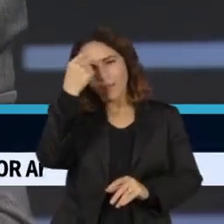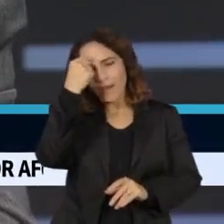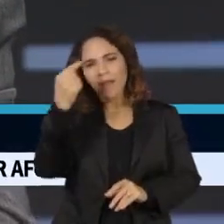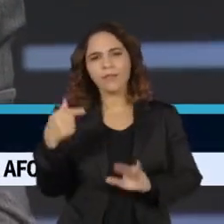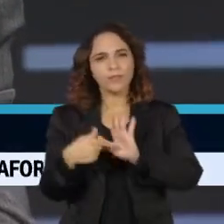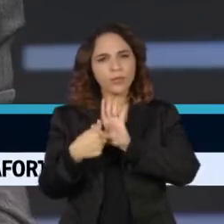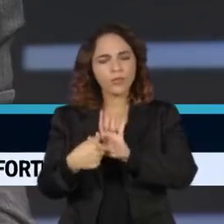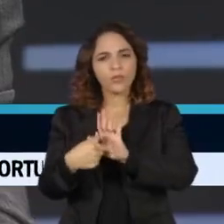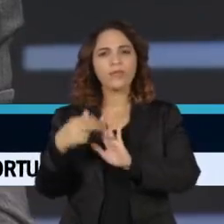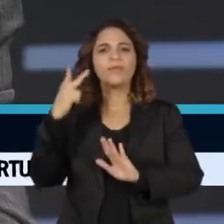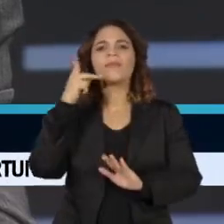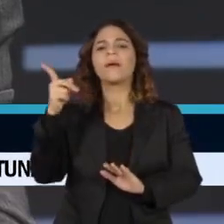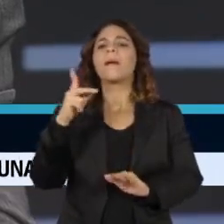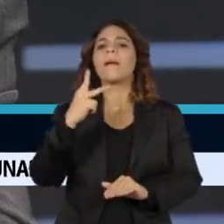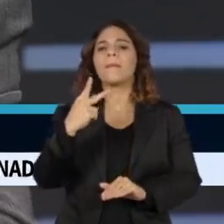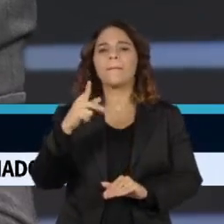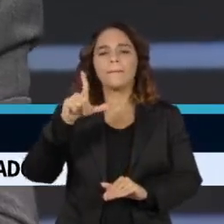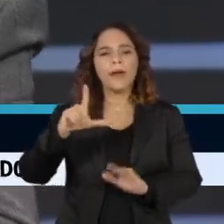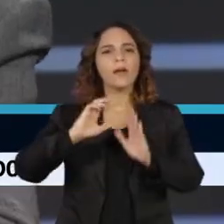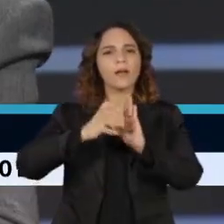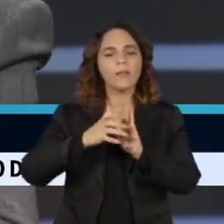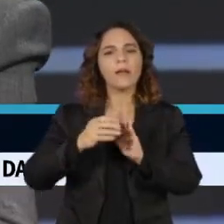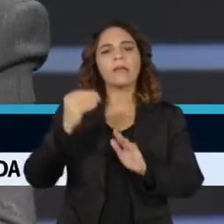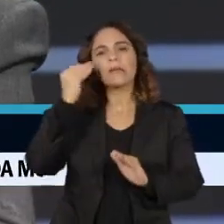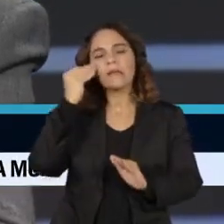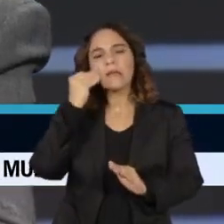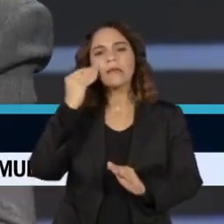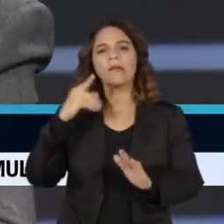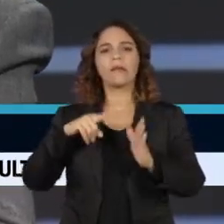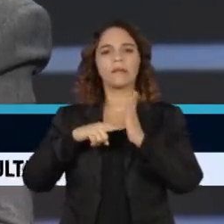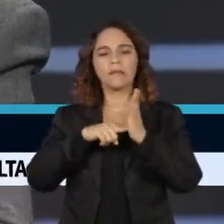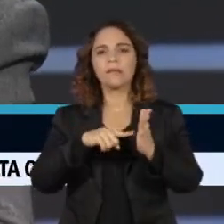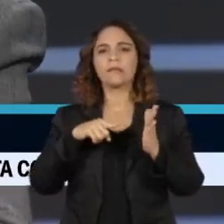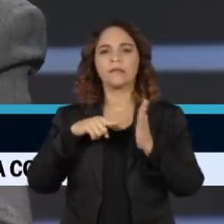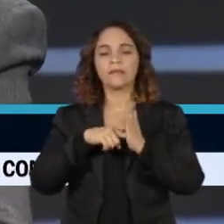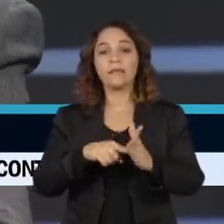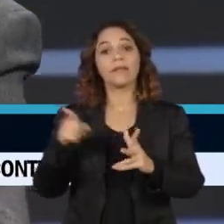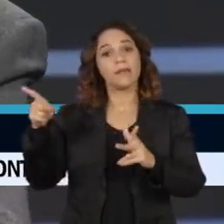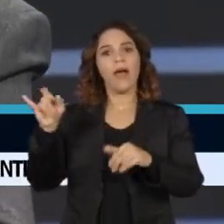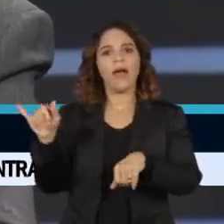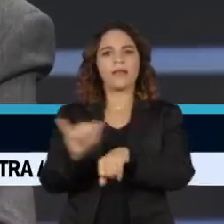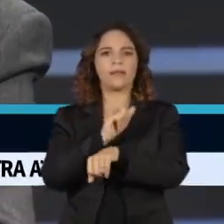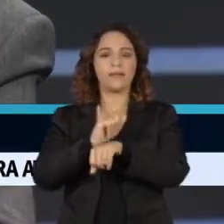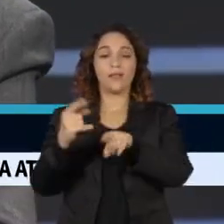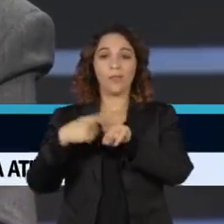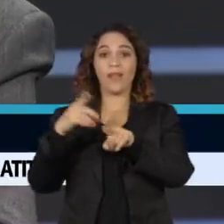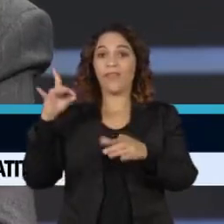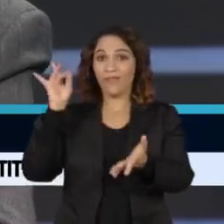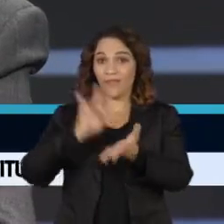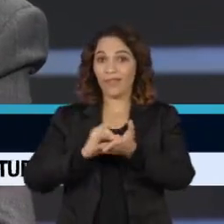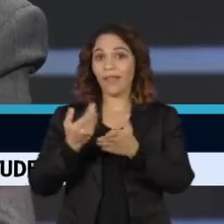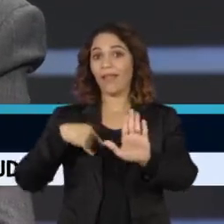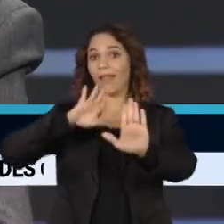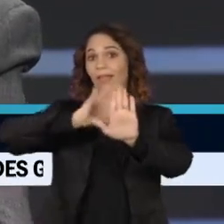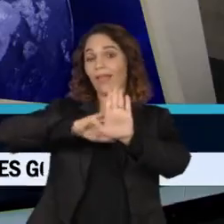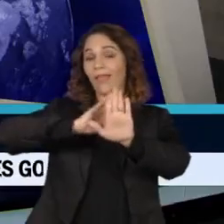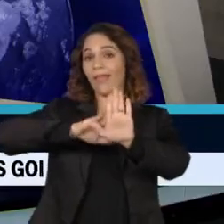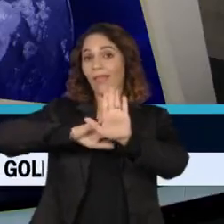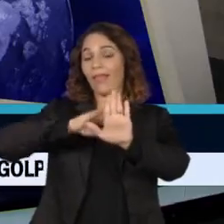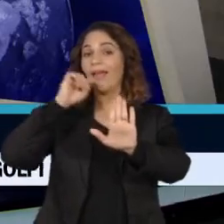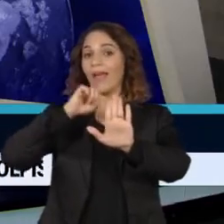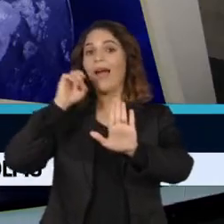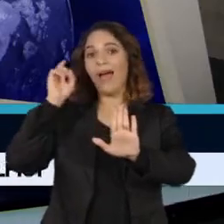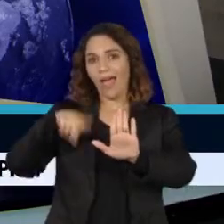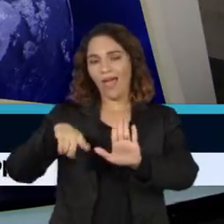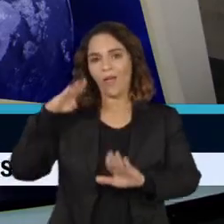essa ação constante do PL, do Valdemar, como instrumento do Jair Bolsonaro, porque quem está por trás do Valdemar da Costa Neto é